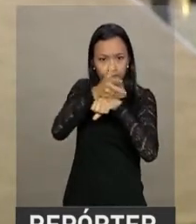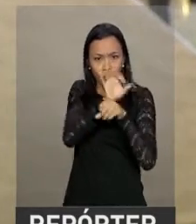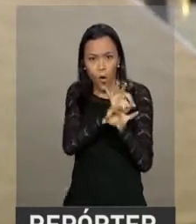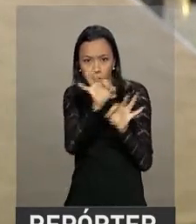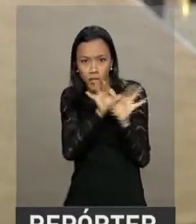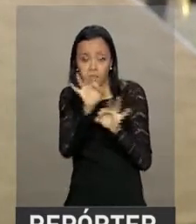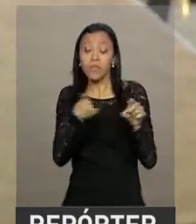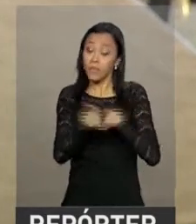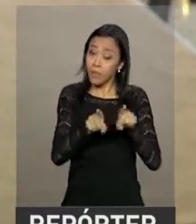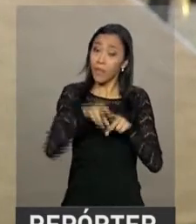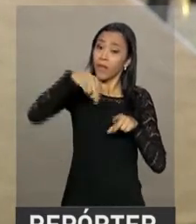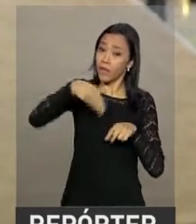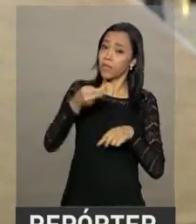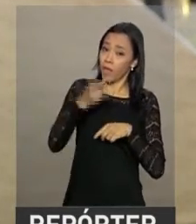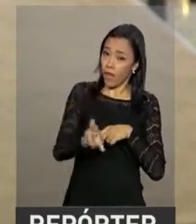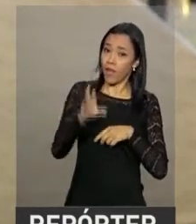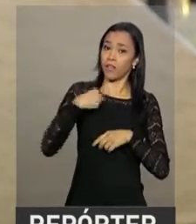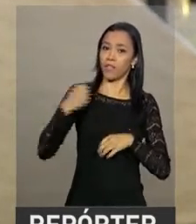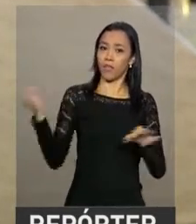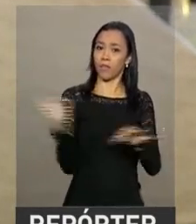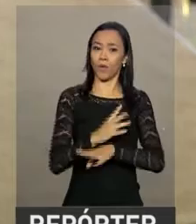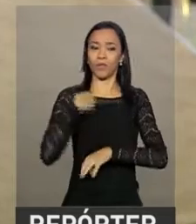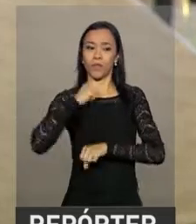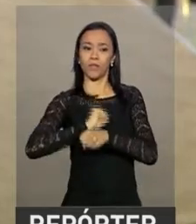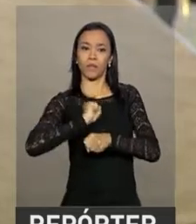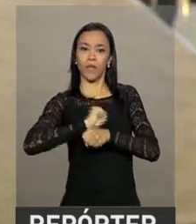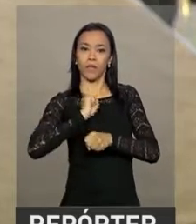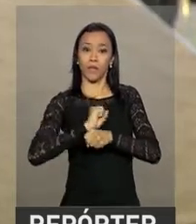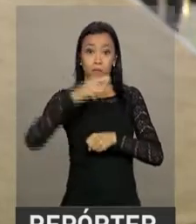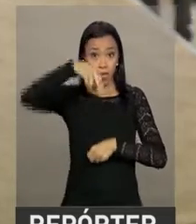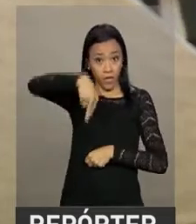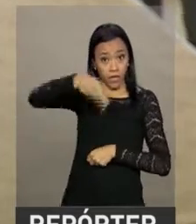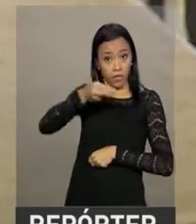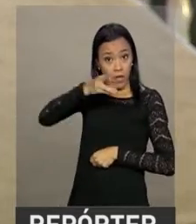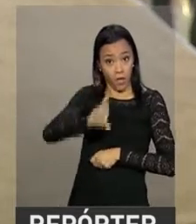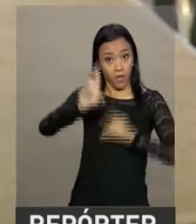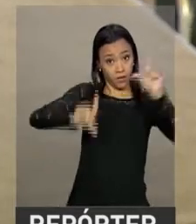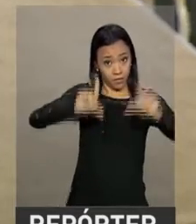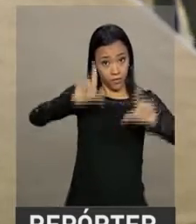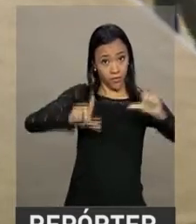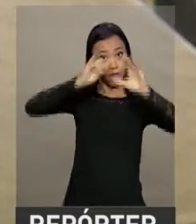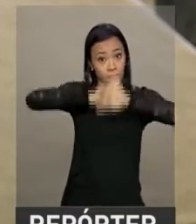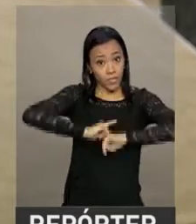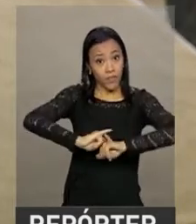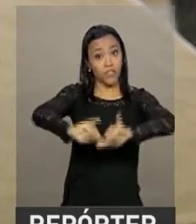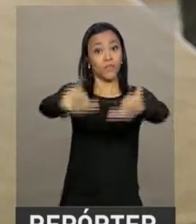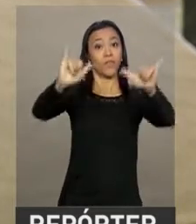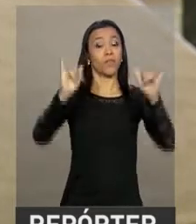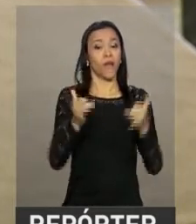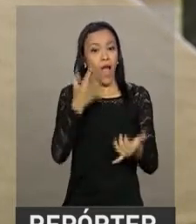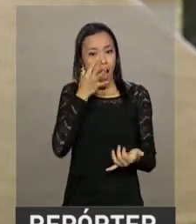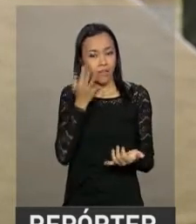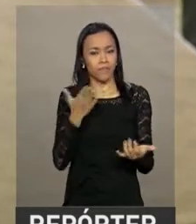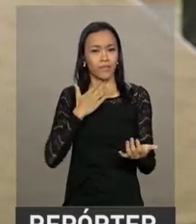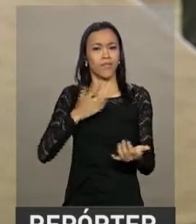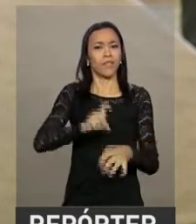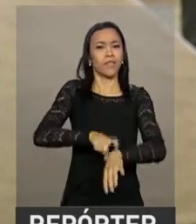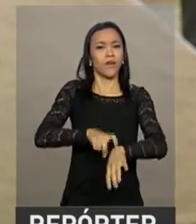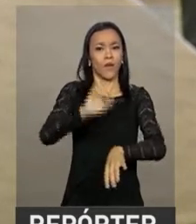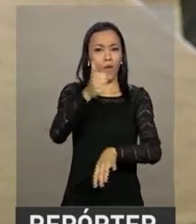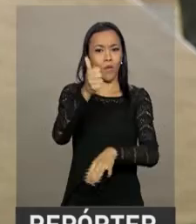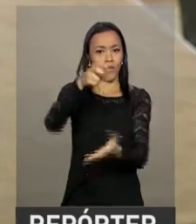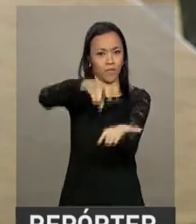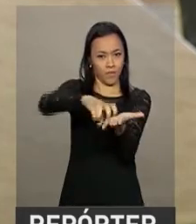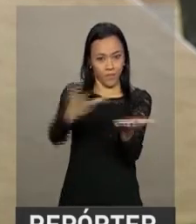e os câmeras da TV NBR também já estão posicionadas já que a TV NBR transmite a semente esse evento ao vivo a partir das